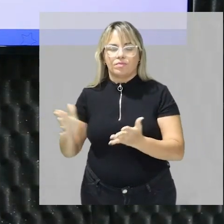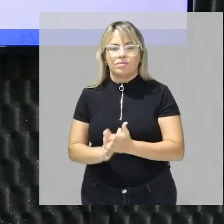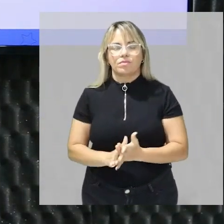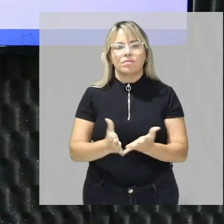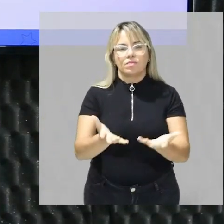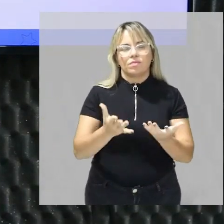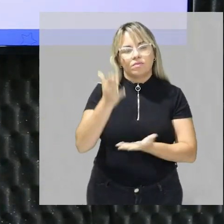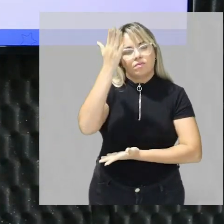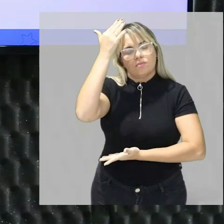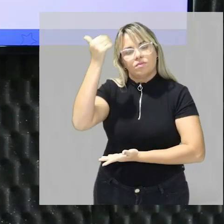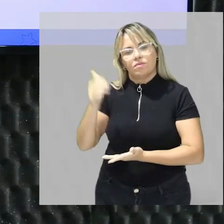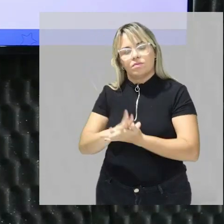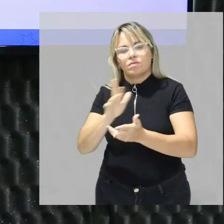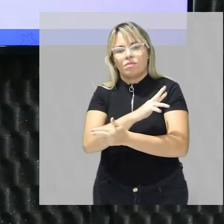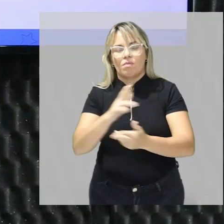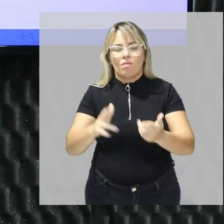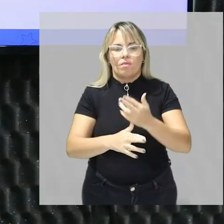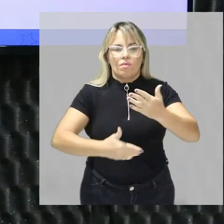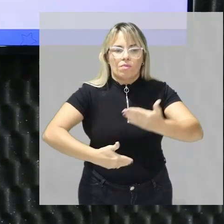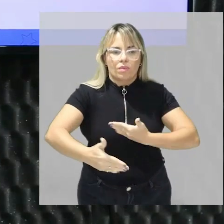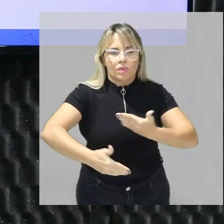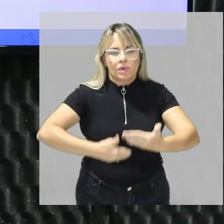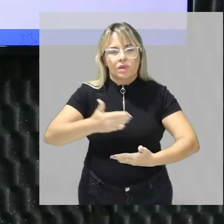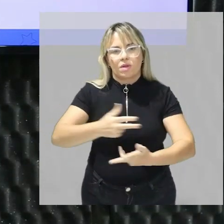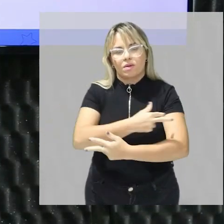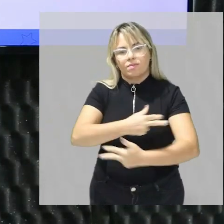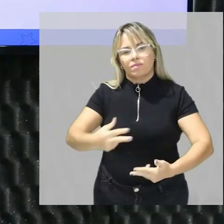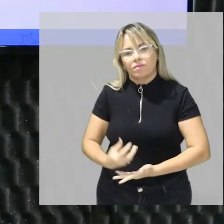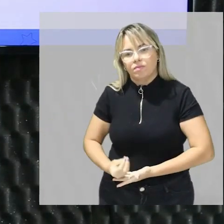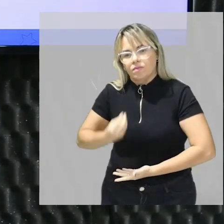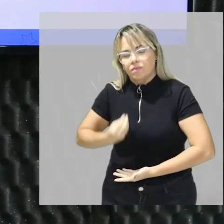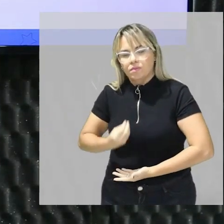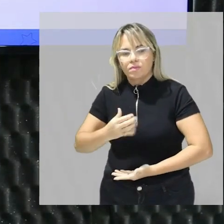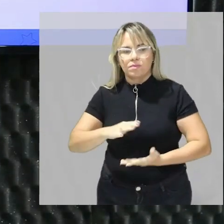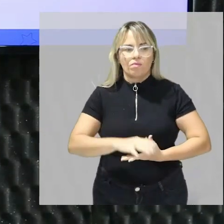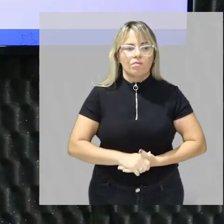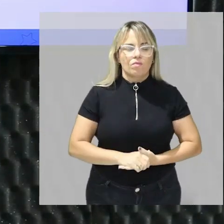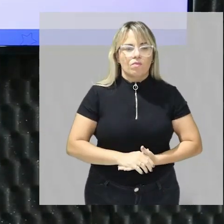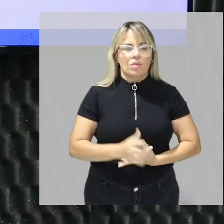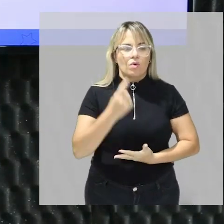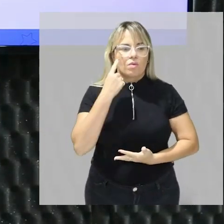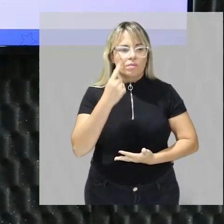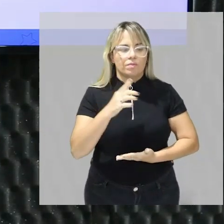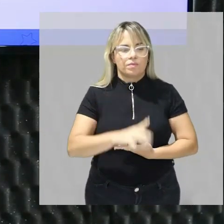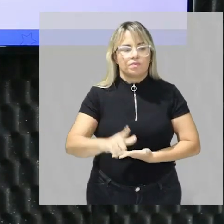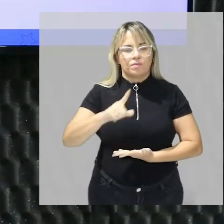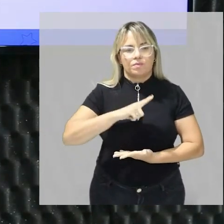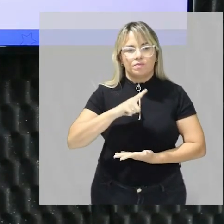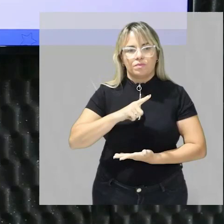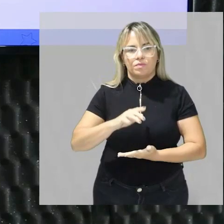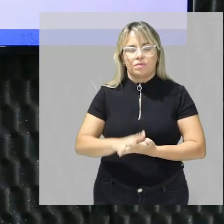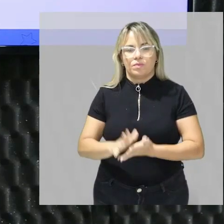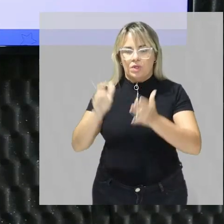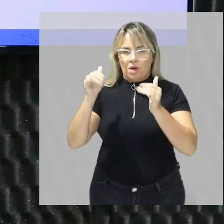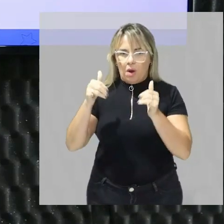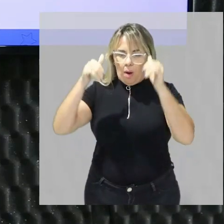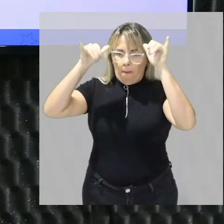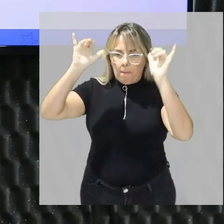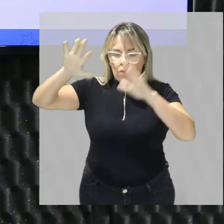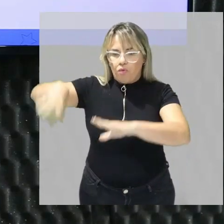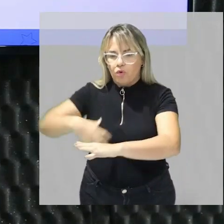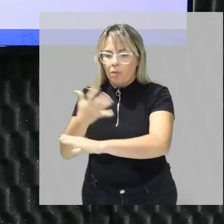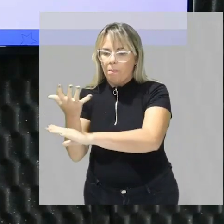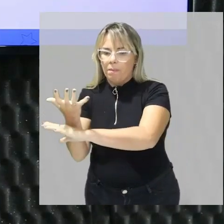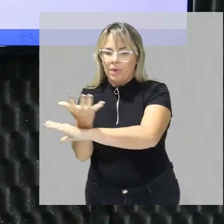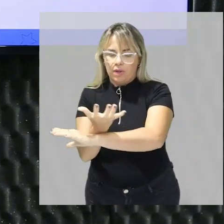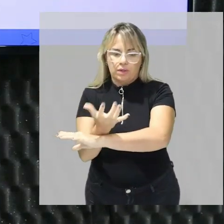saber que tipo de relação que ocorre entre esses indivíduos. Então, observa que eu tenho búfalo e planta, eu